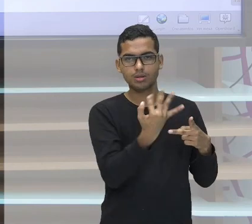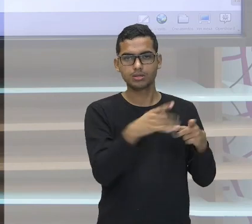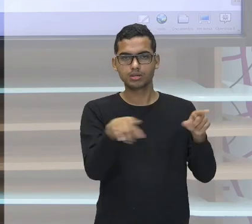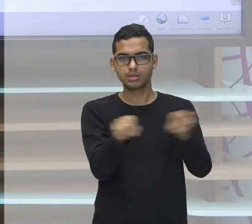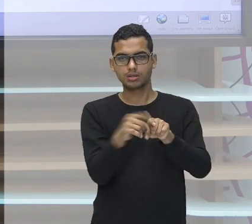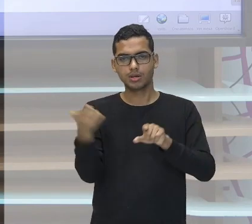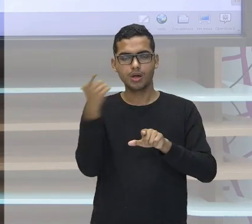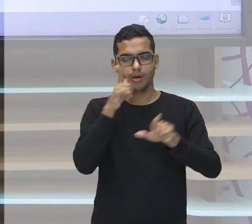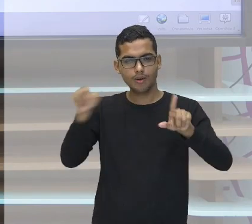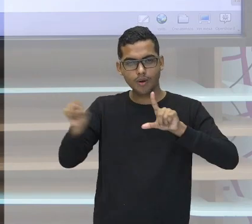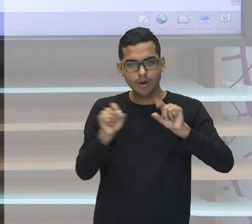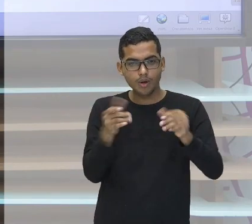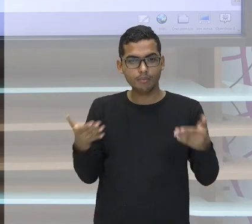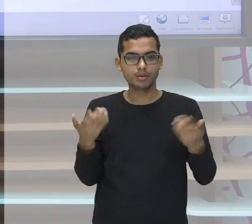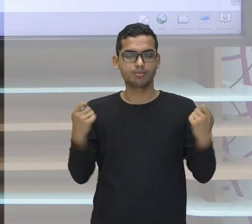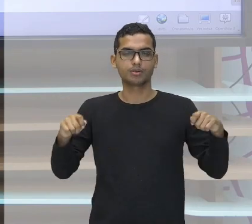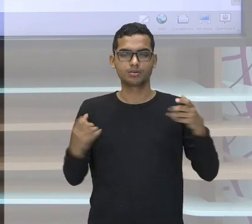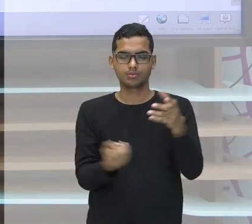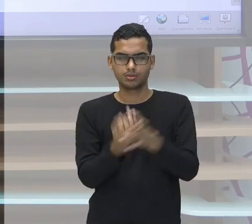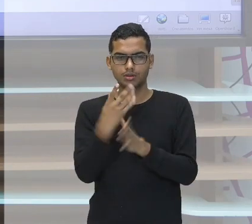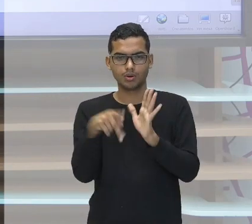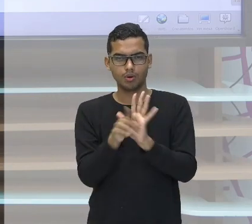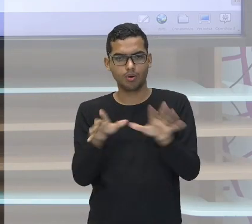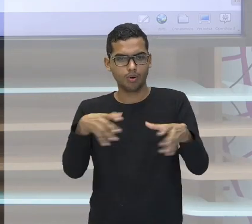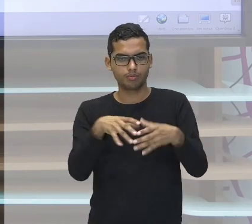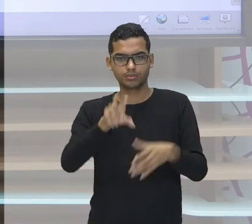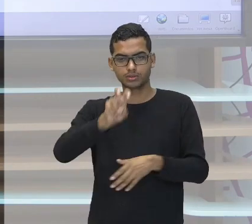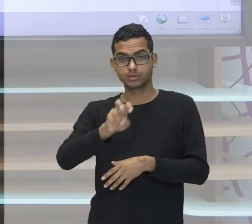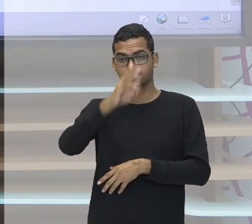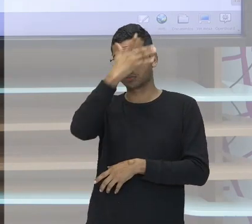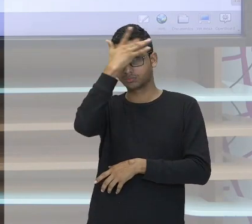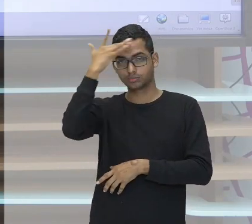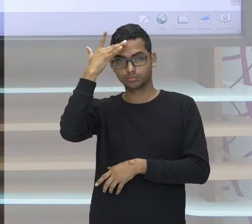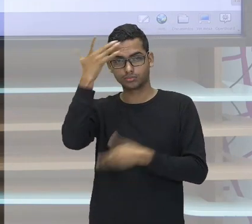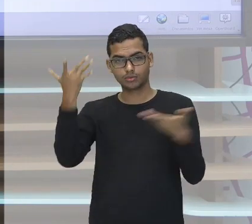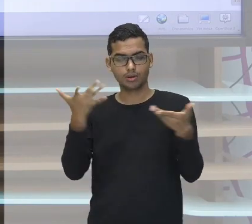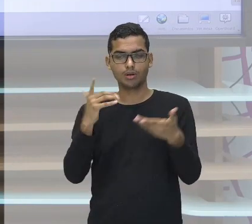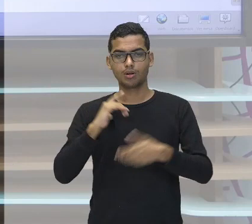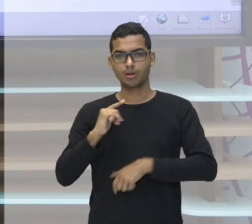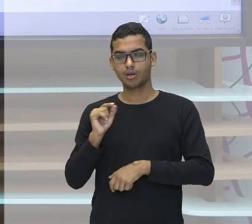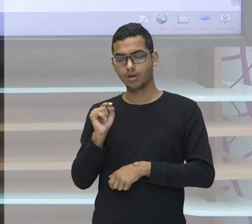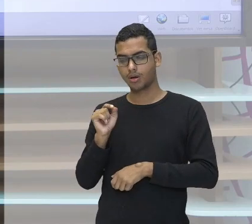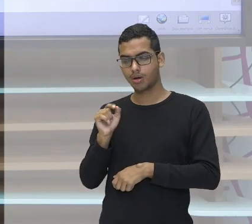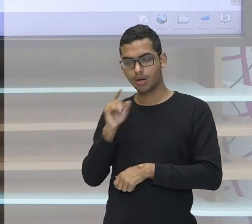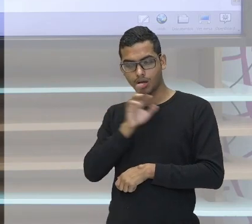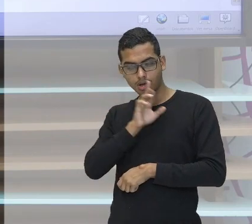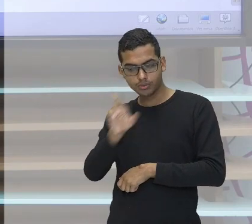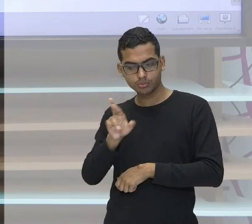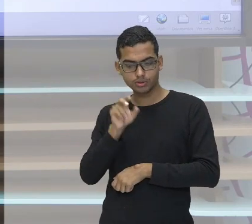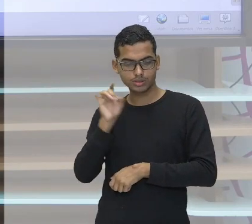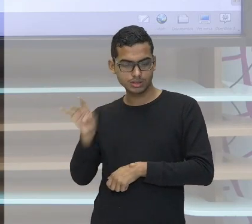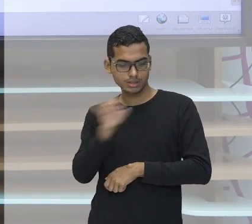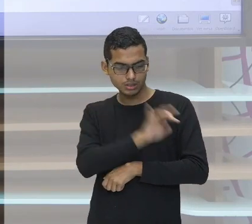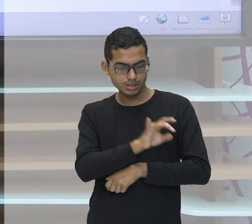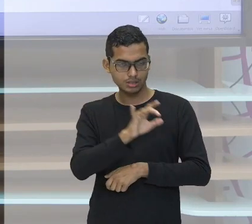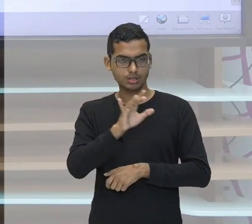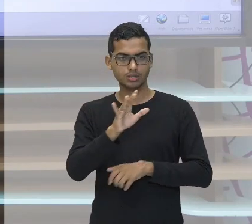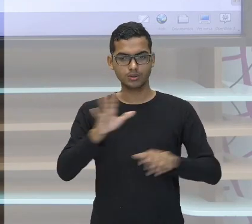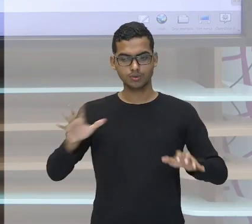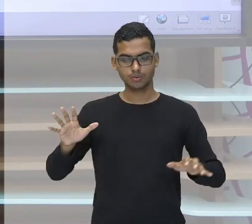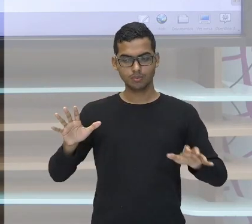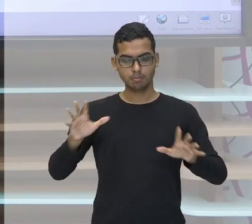quer a comissão de 5 pessoas. Então, a gente precisa pegar esses 2 resultados e multiplicar. Por que a gente